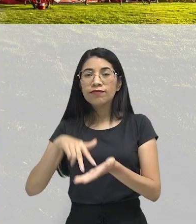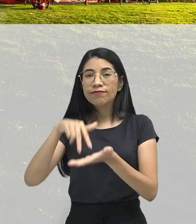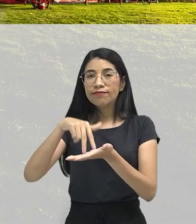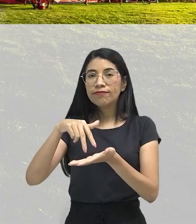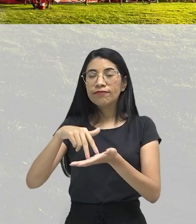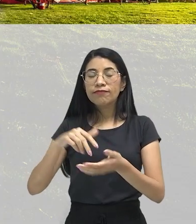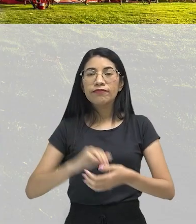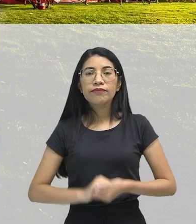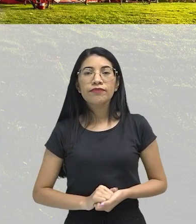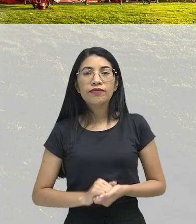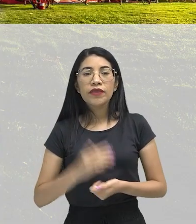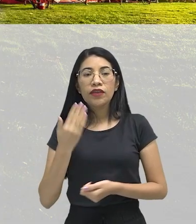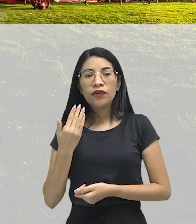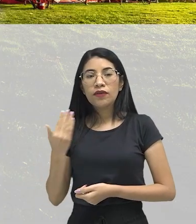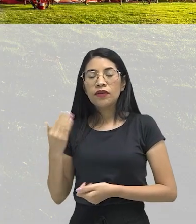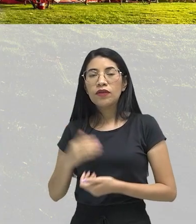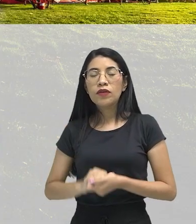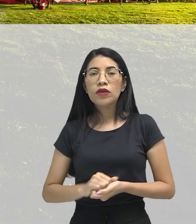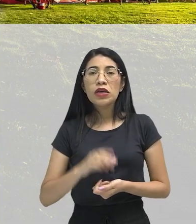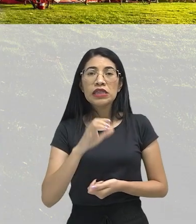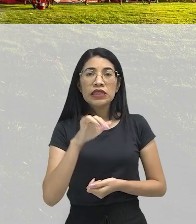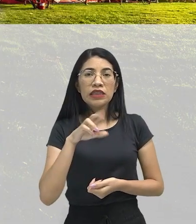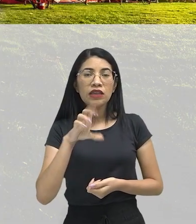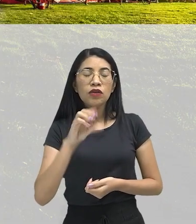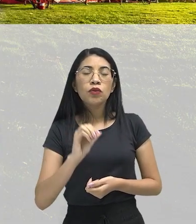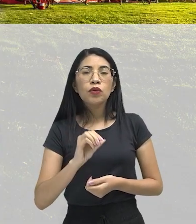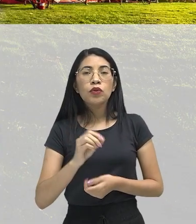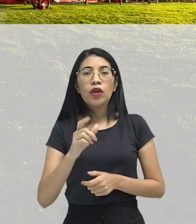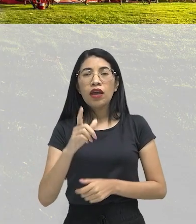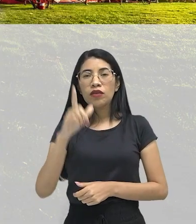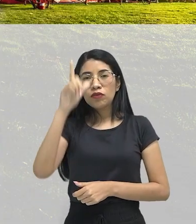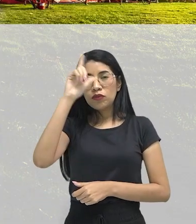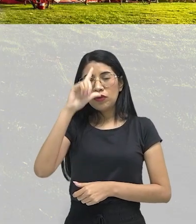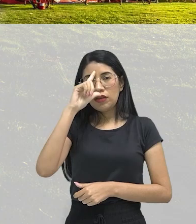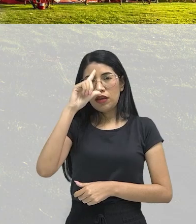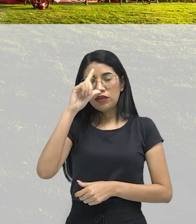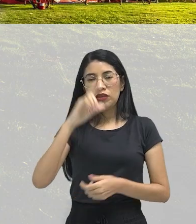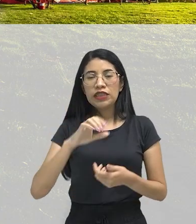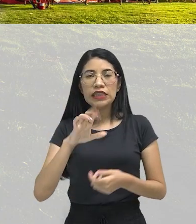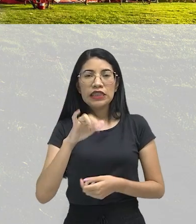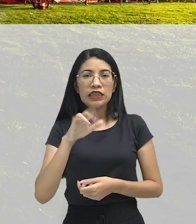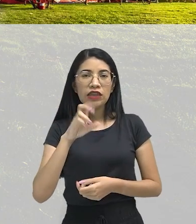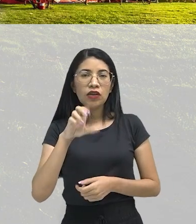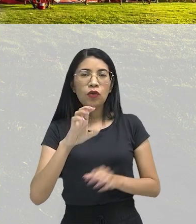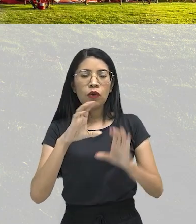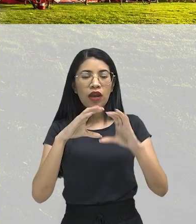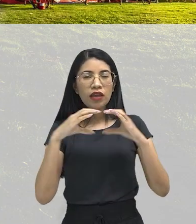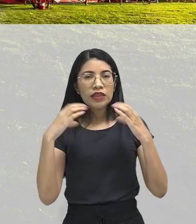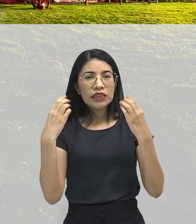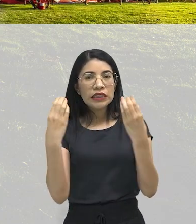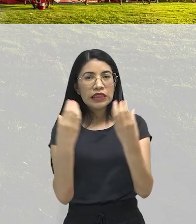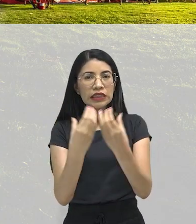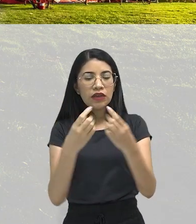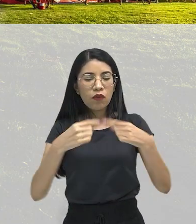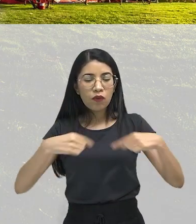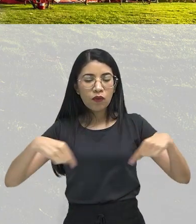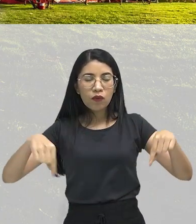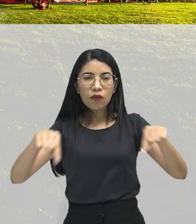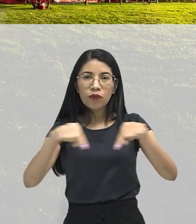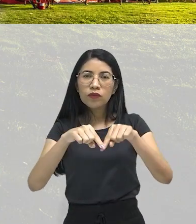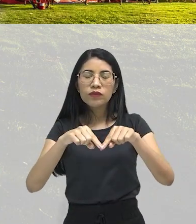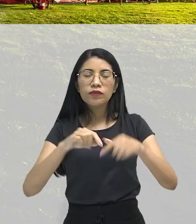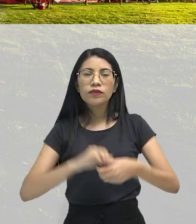ó. Circo, do latim circus, que tem a ver com circunferência. Essa questão